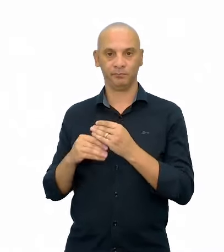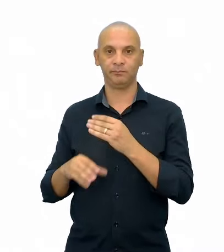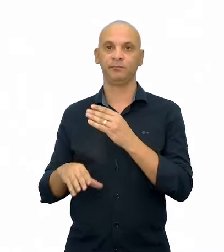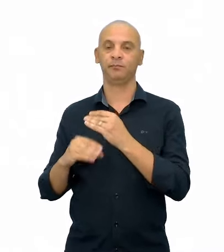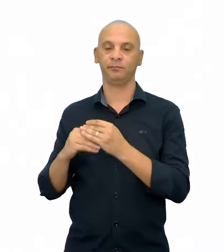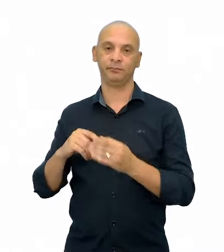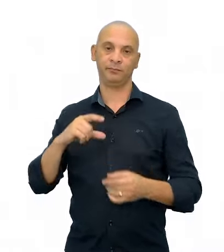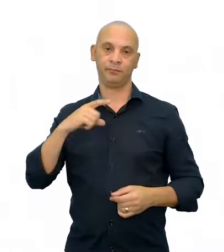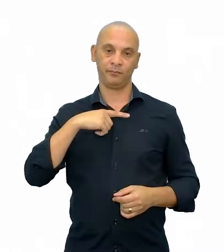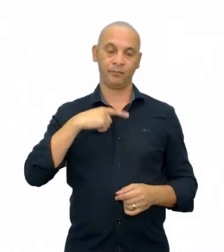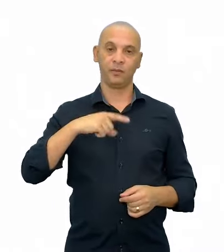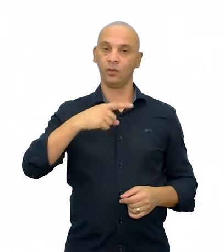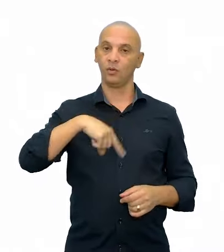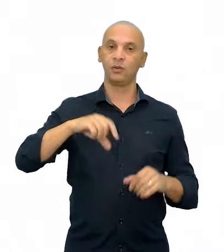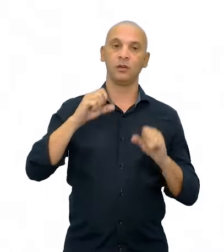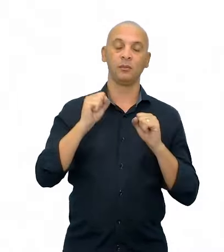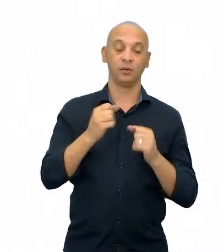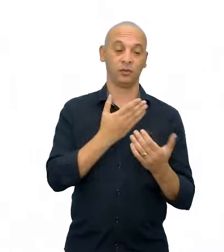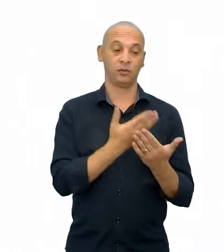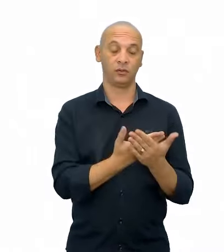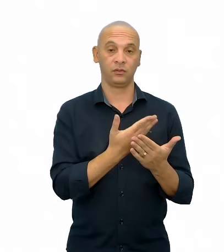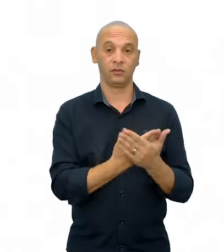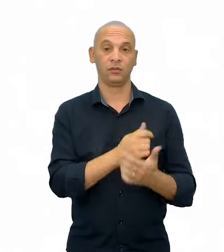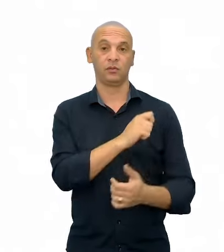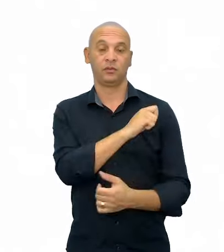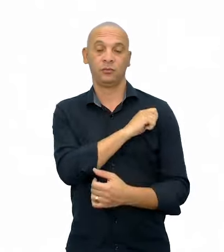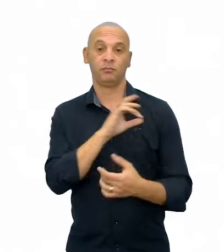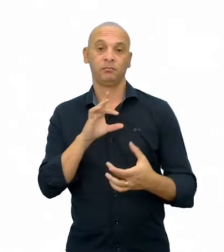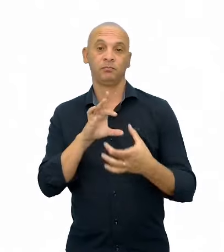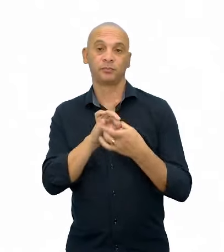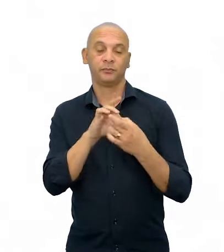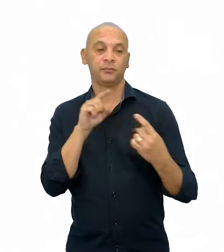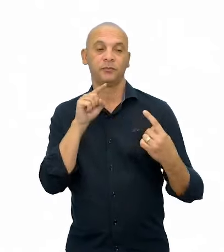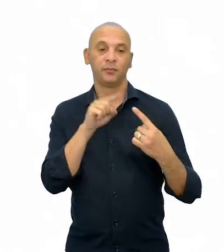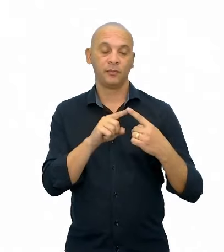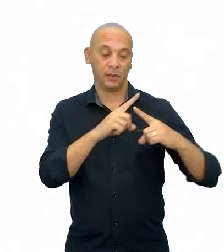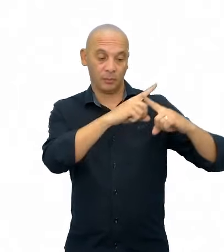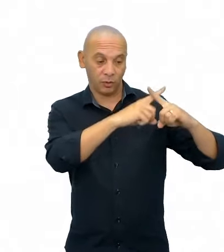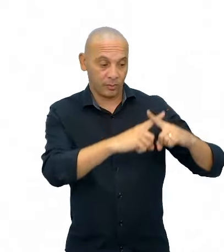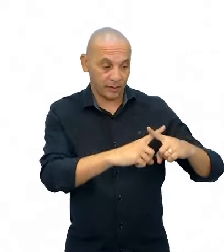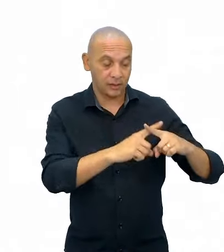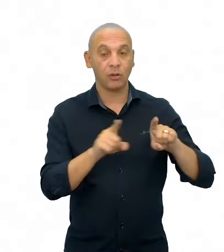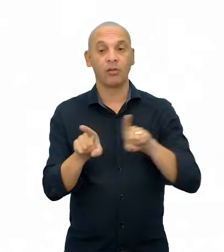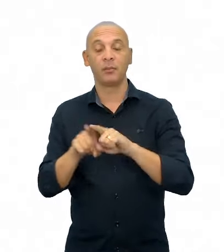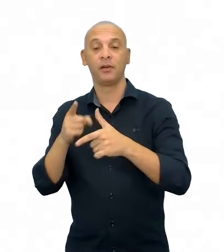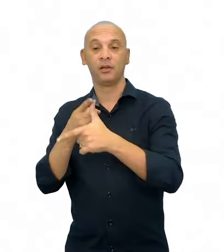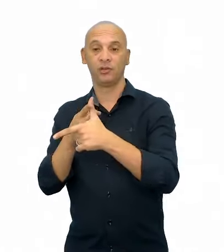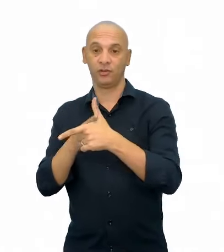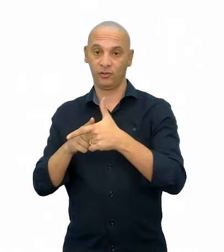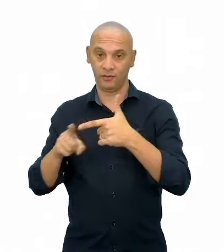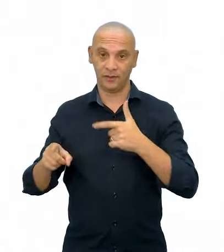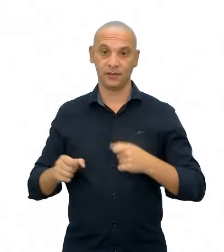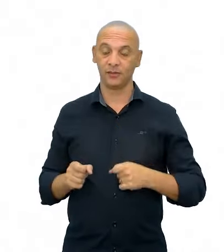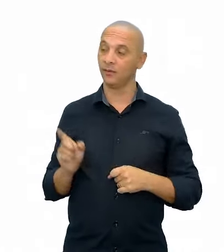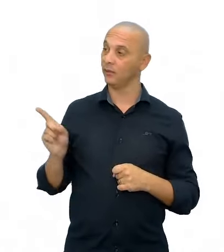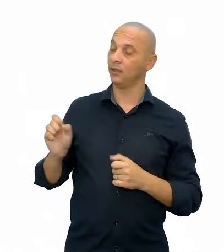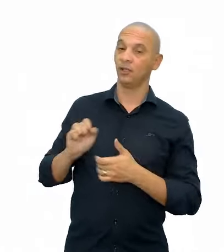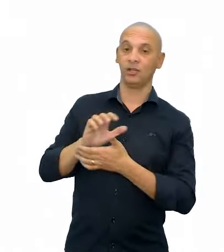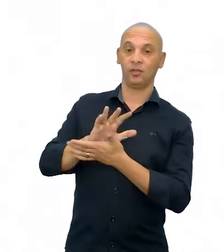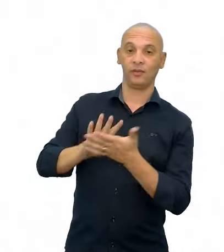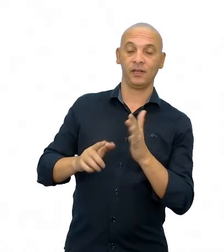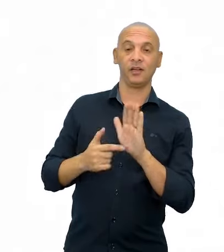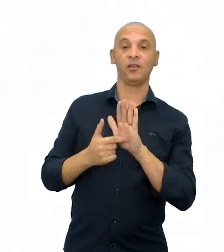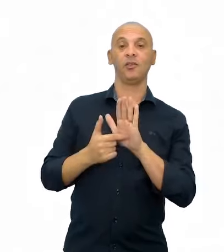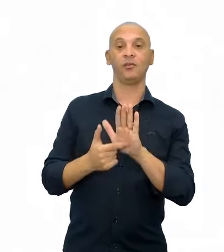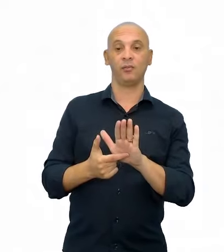das outras, para que os estudantes associem a multiplicação e a divisão. Então, essa atividade ela vai